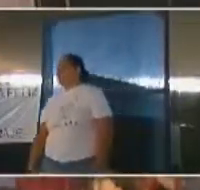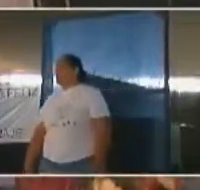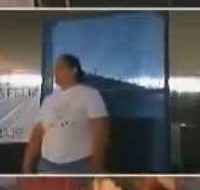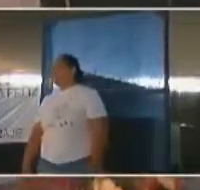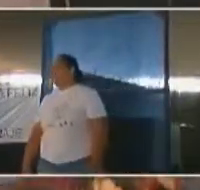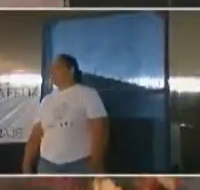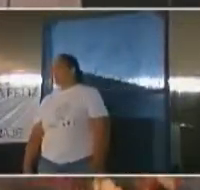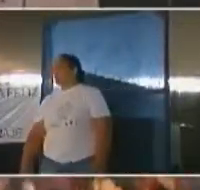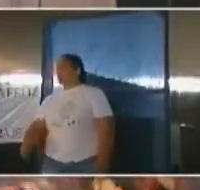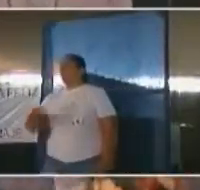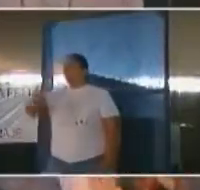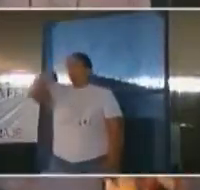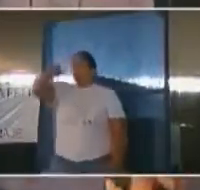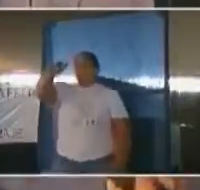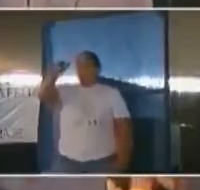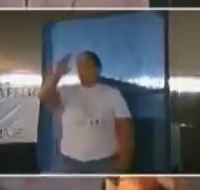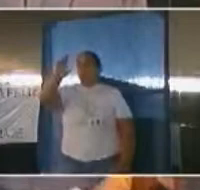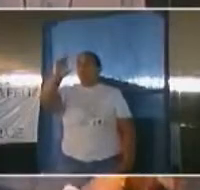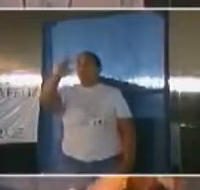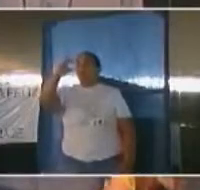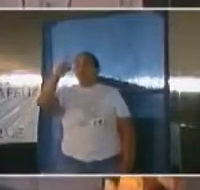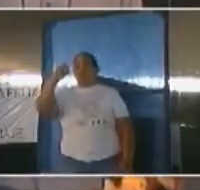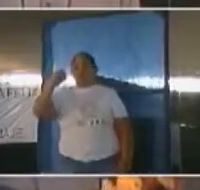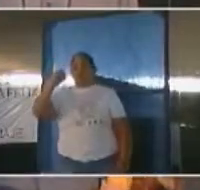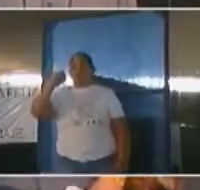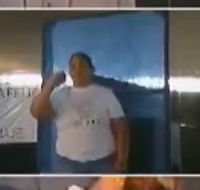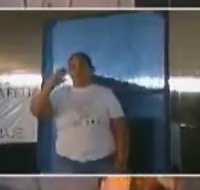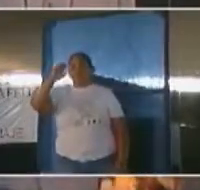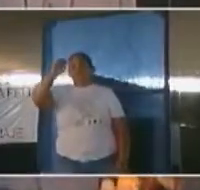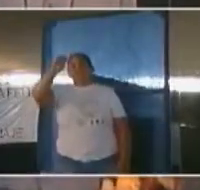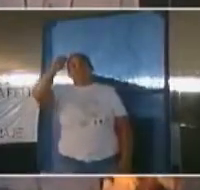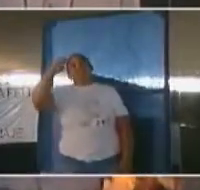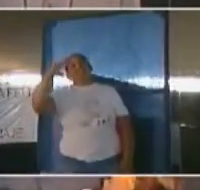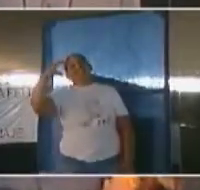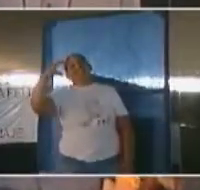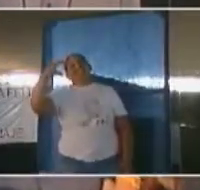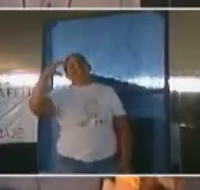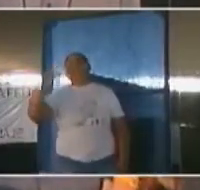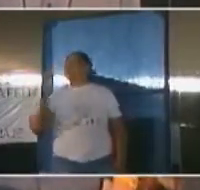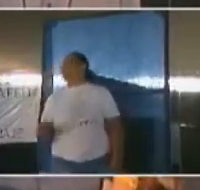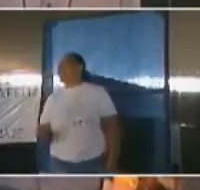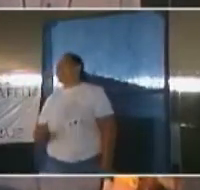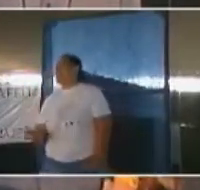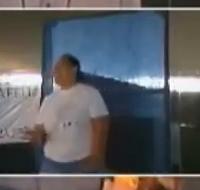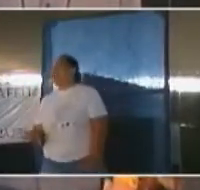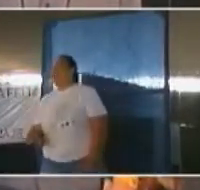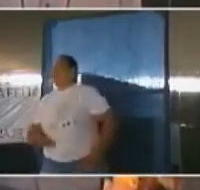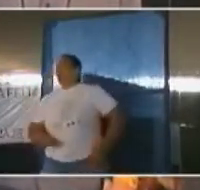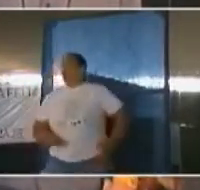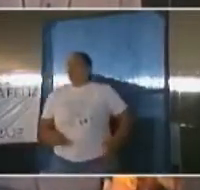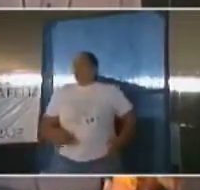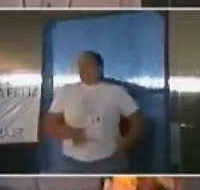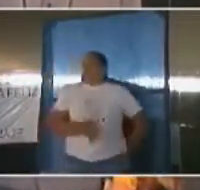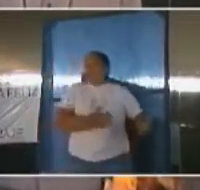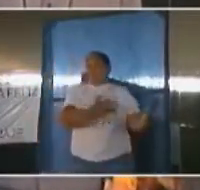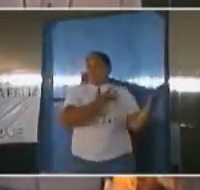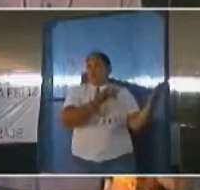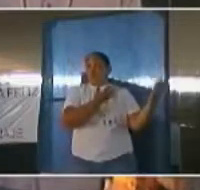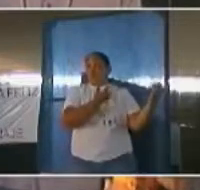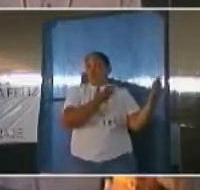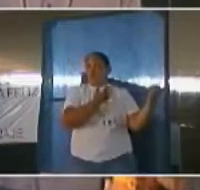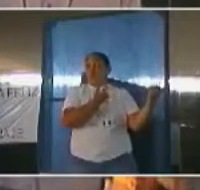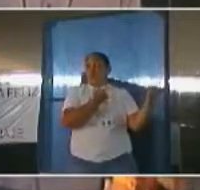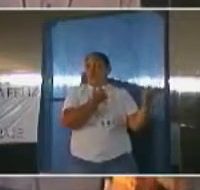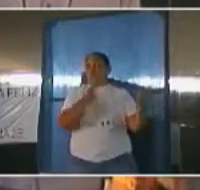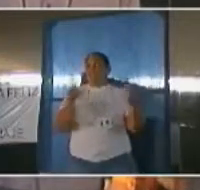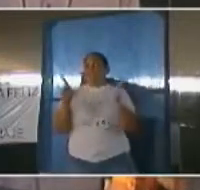Eu sou o Marco de Joinville, Sínodo Norte Catarinense. A geração de Jesus é uma geração de Jesus